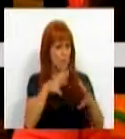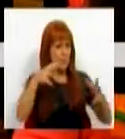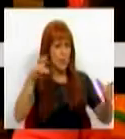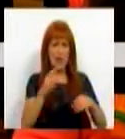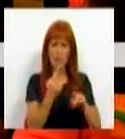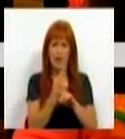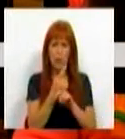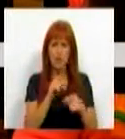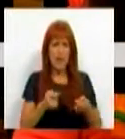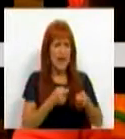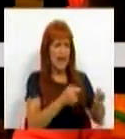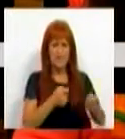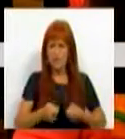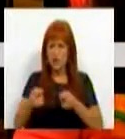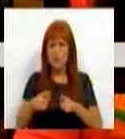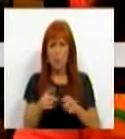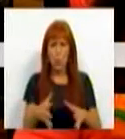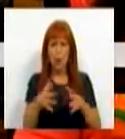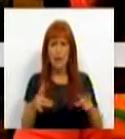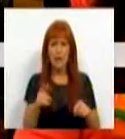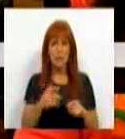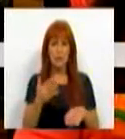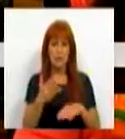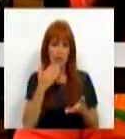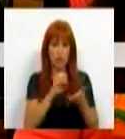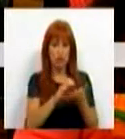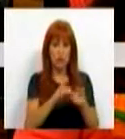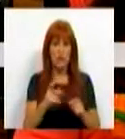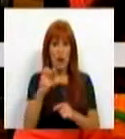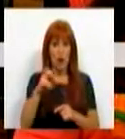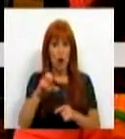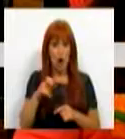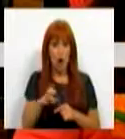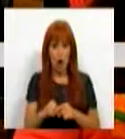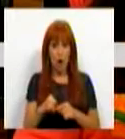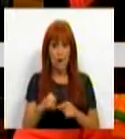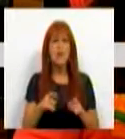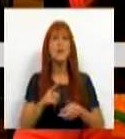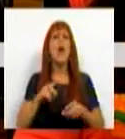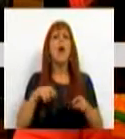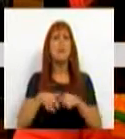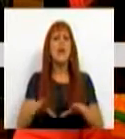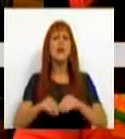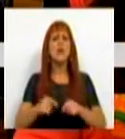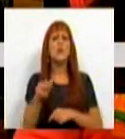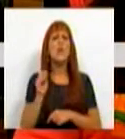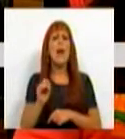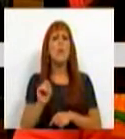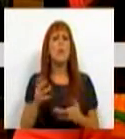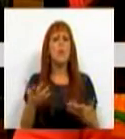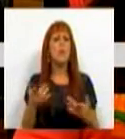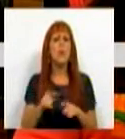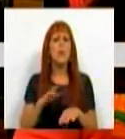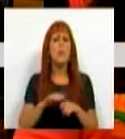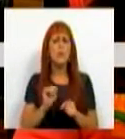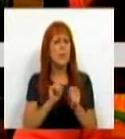foram feitos vários investimentos e um aumento da concessão de crédito. Enquanto Roques, quais as políticas adotadas pelo banco que